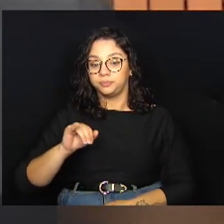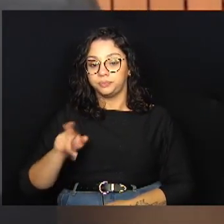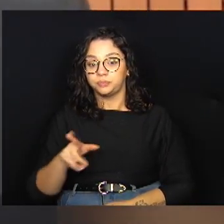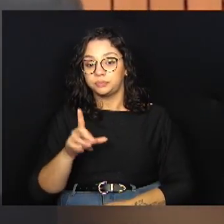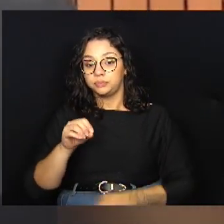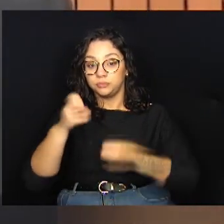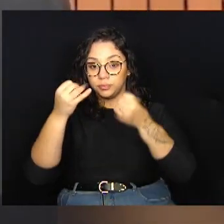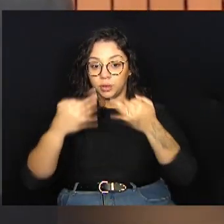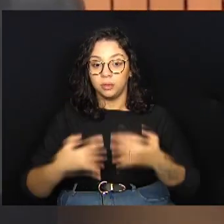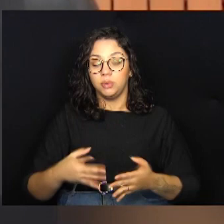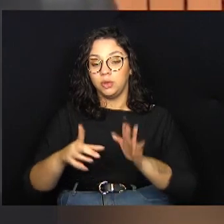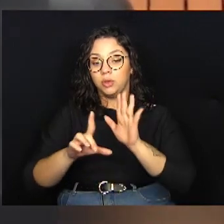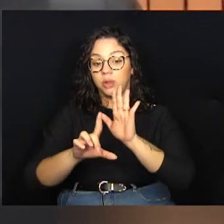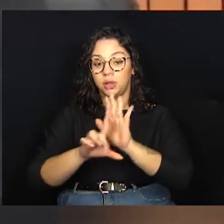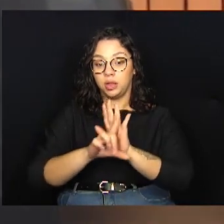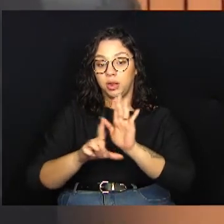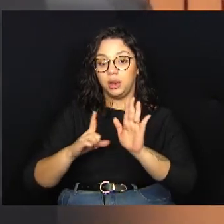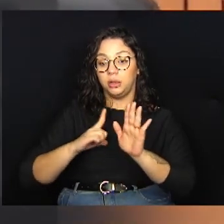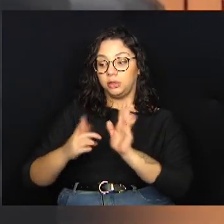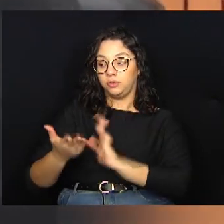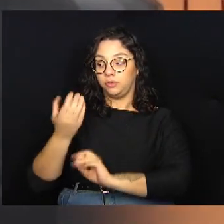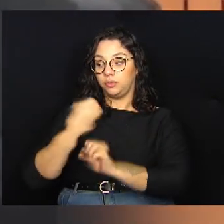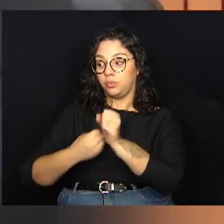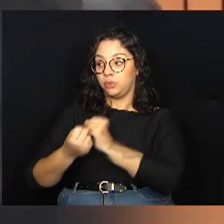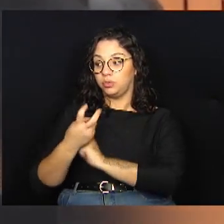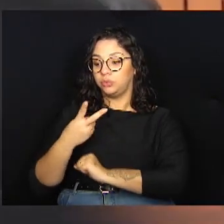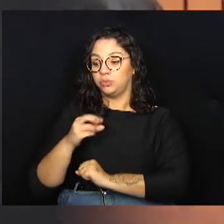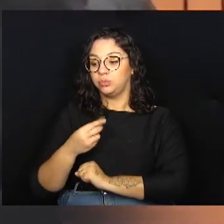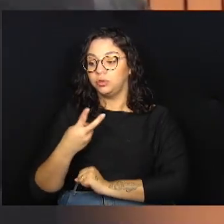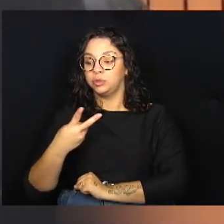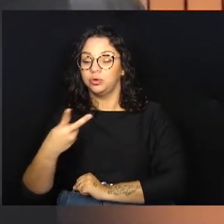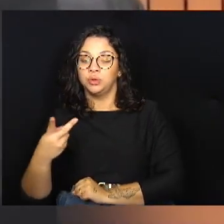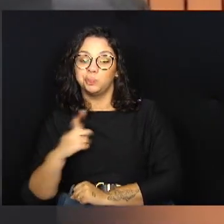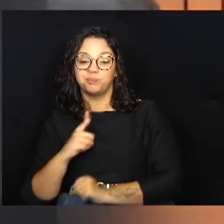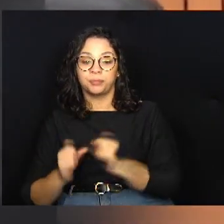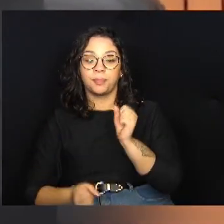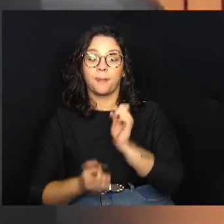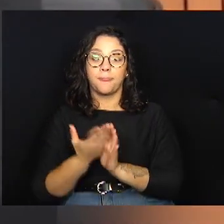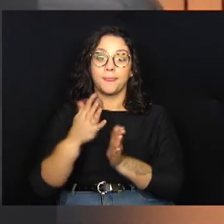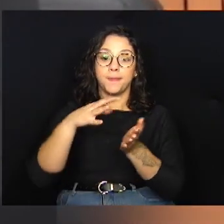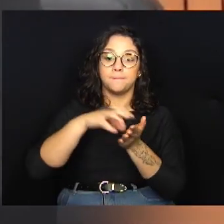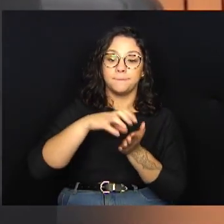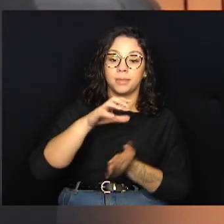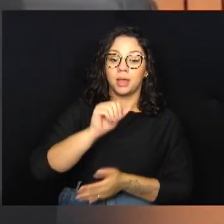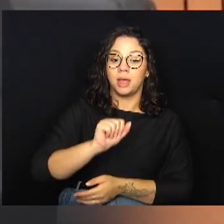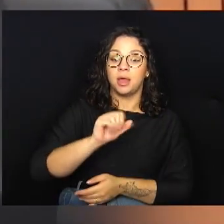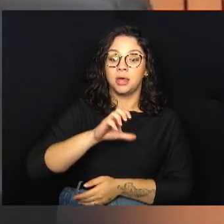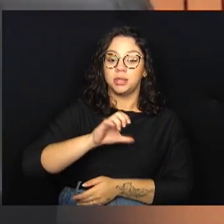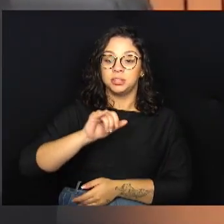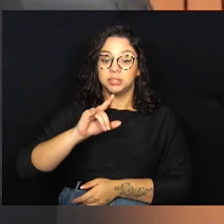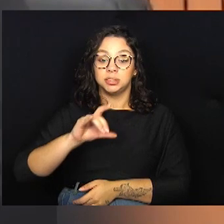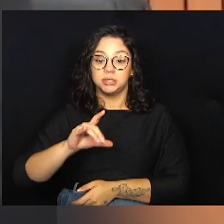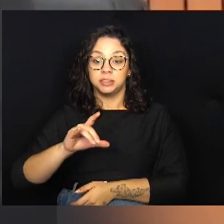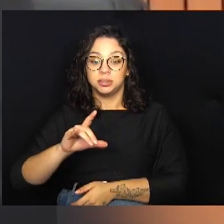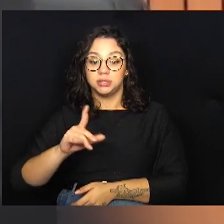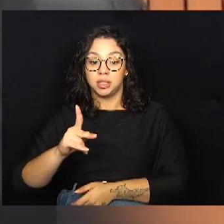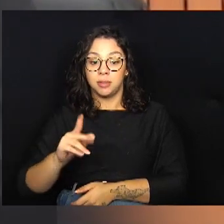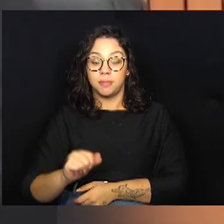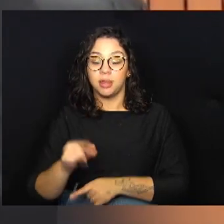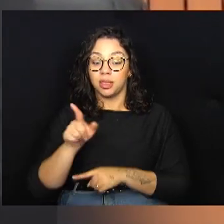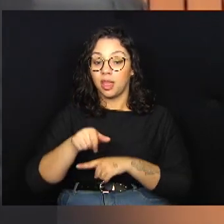14.457 de 2022, que atribuiu à CIPA, Comissão Interna de Prevenção de Acidentes, a fiscalização